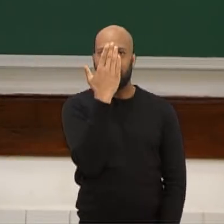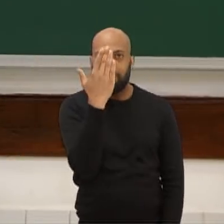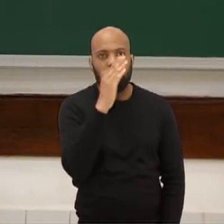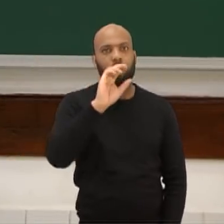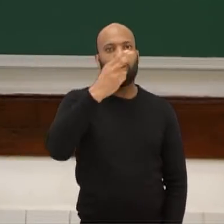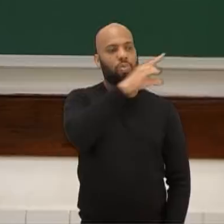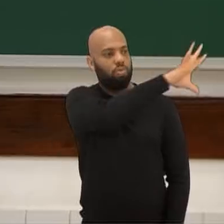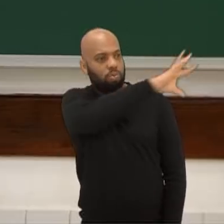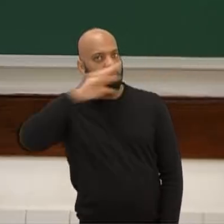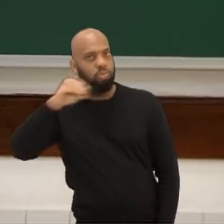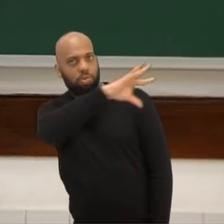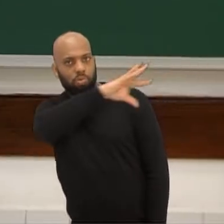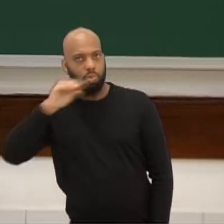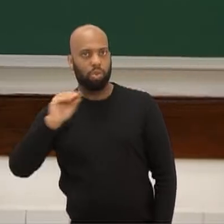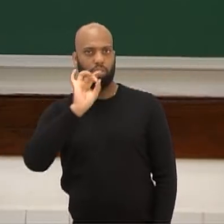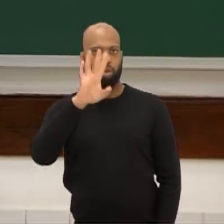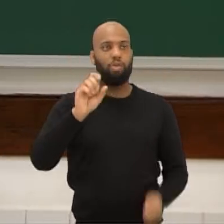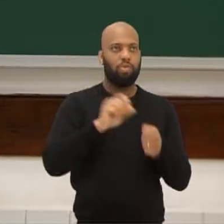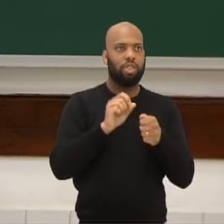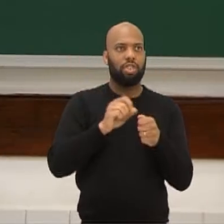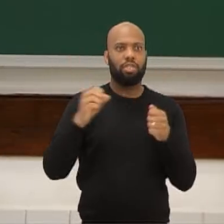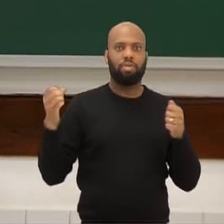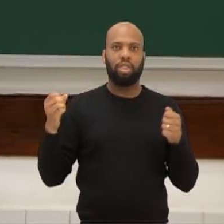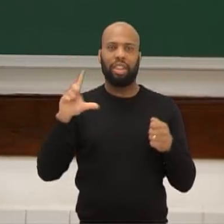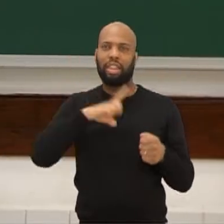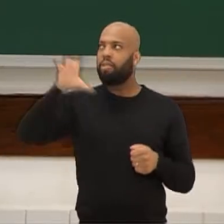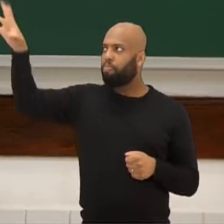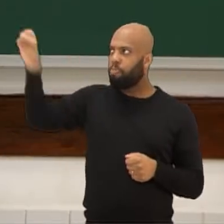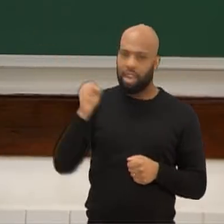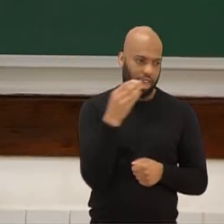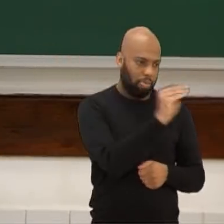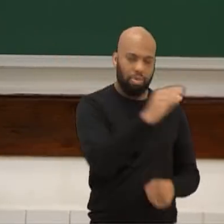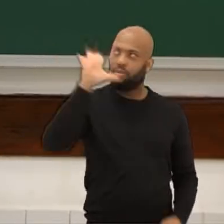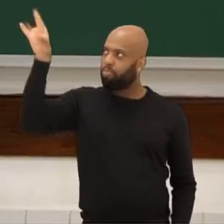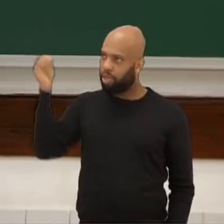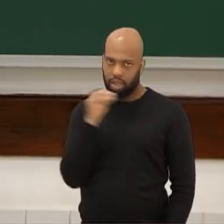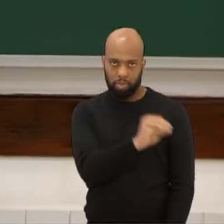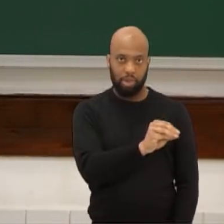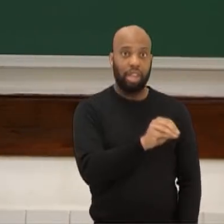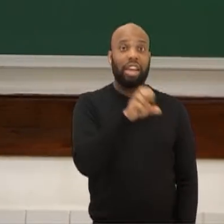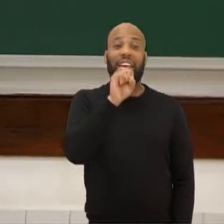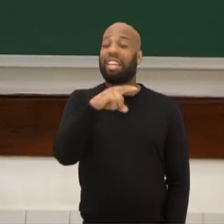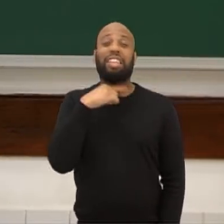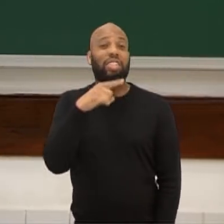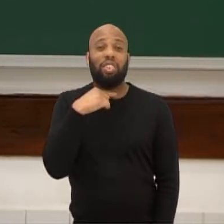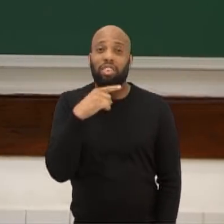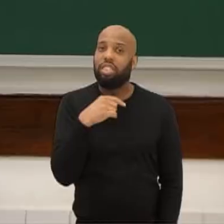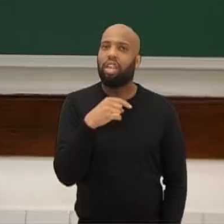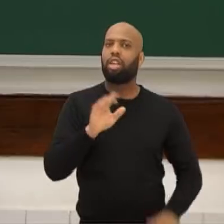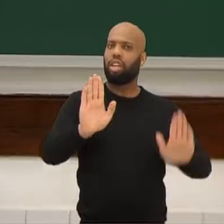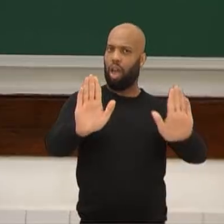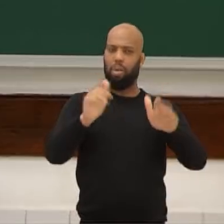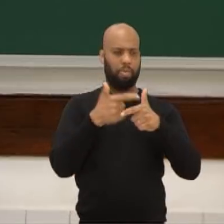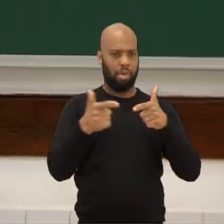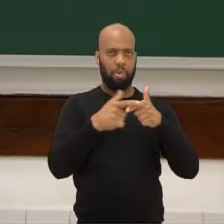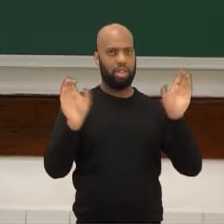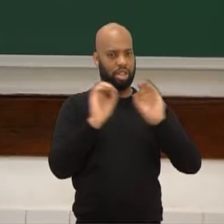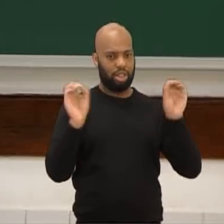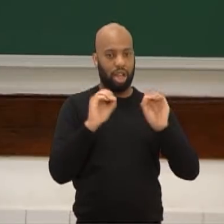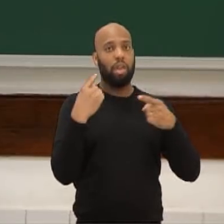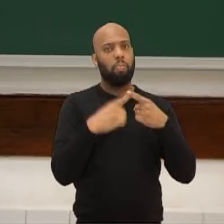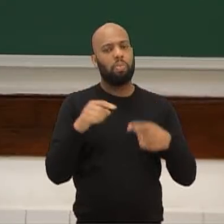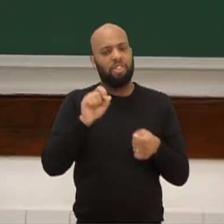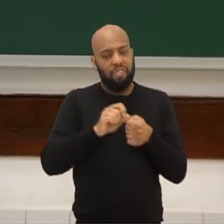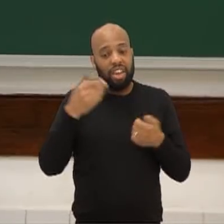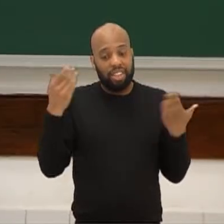reflexão, para fazer o encaixe das peças. Se você não tem acesso, não se preocupe. A gente vai realizar aqui durante a aula e